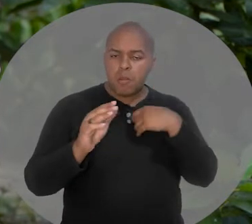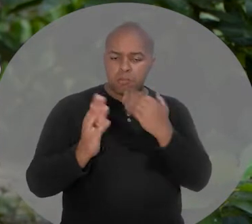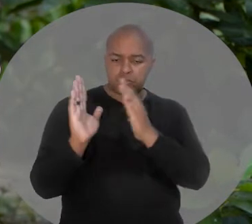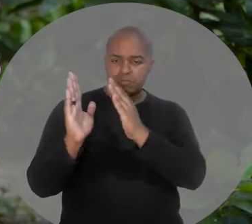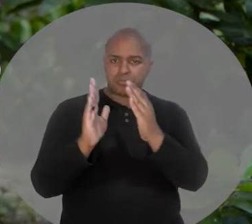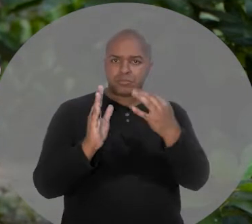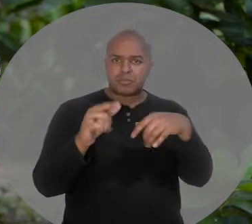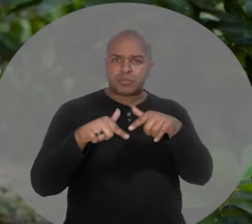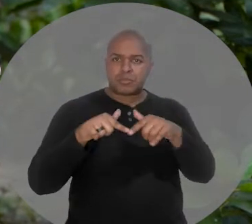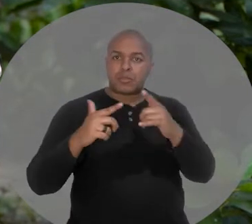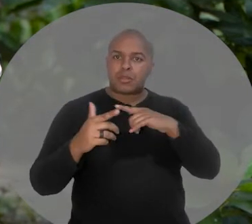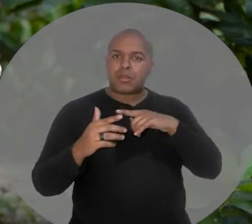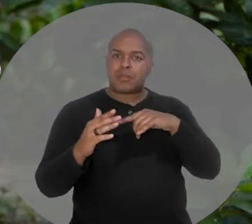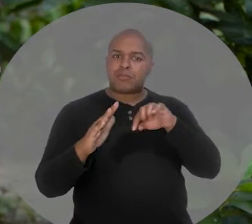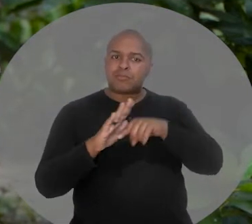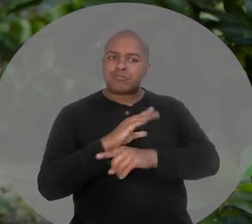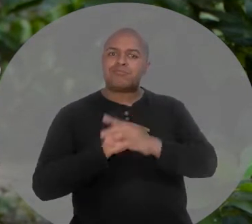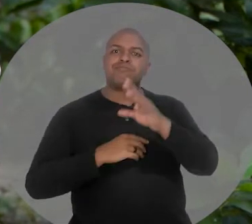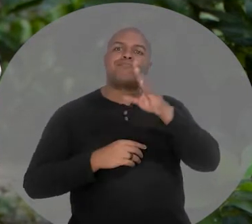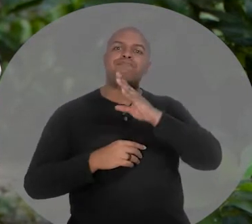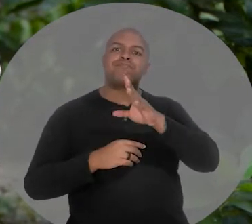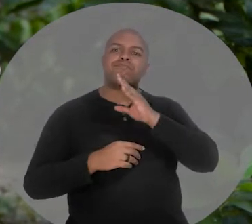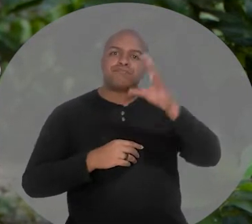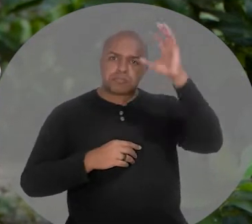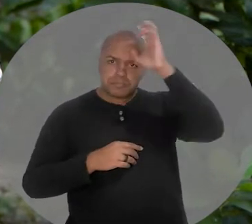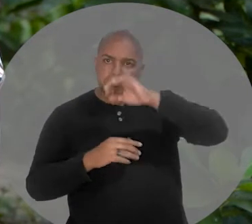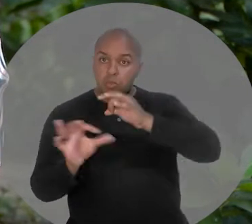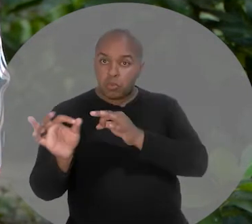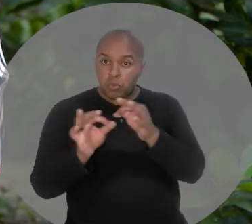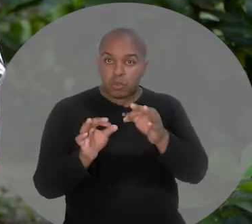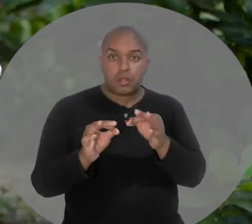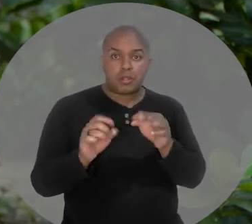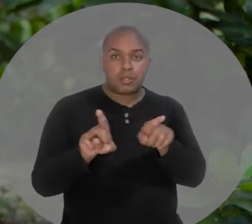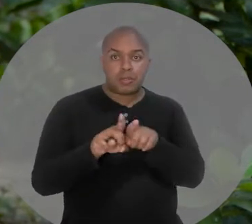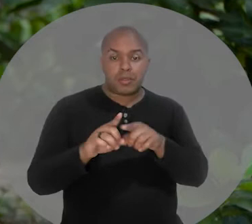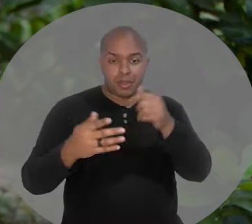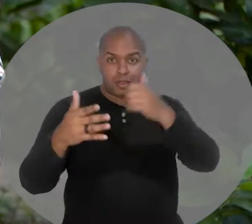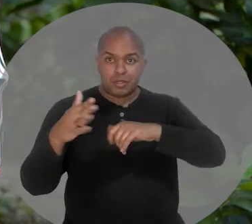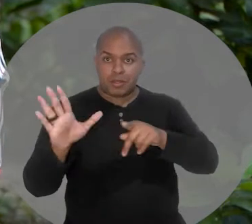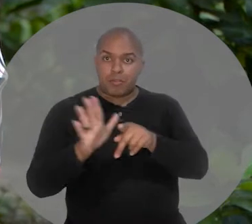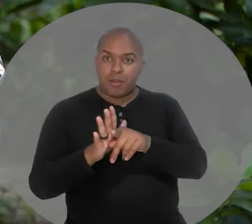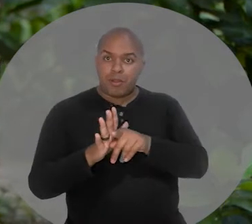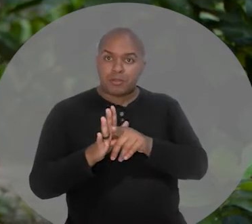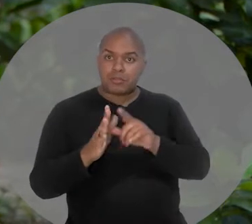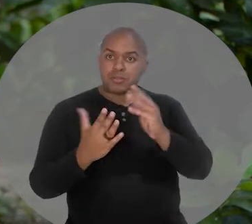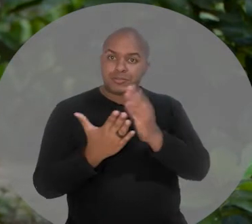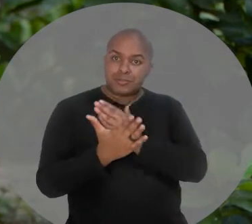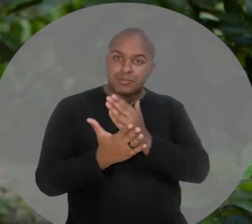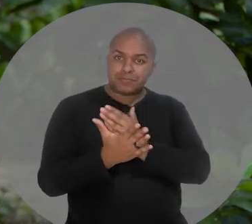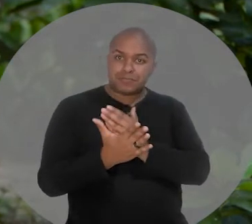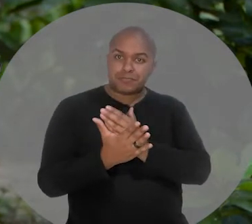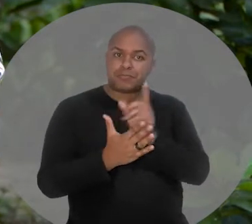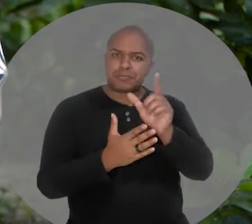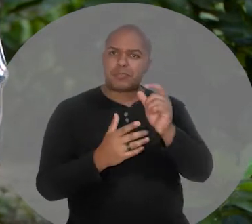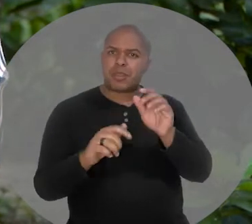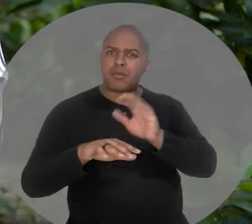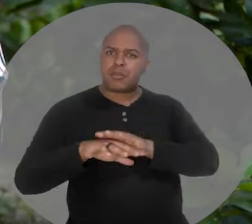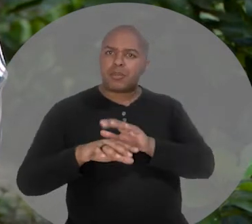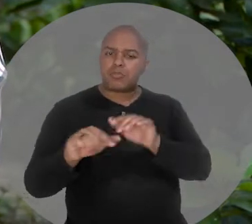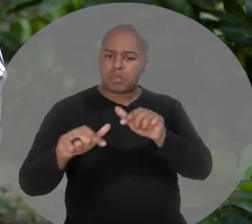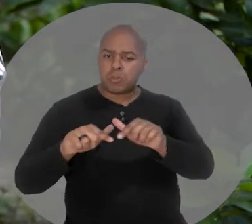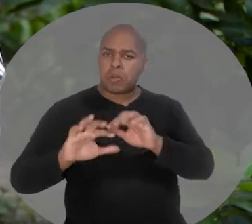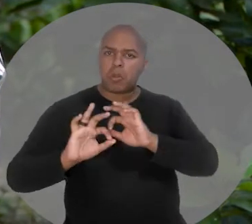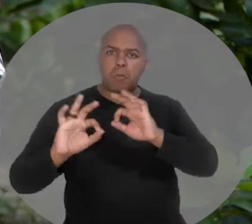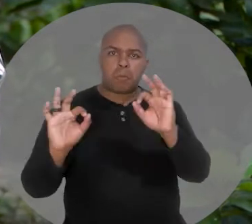foi bibliotecária. Então, ela tinha profundo conhecimento de organização e análise de livros. E aí